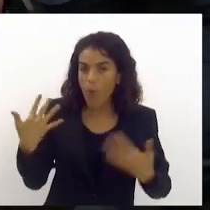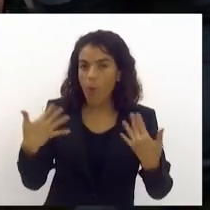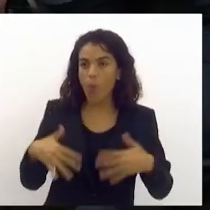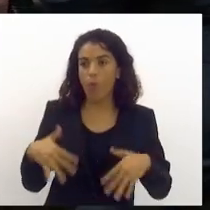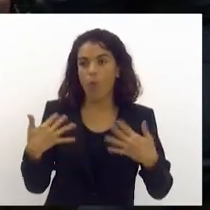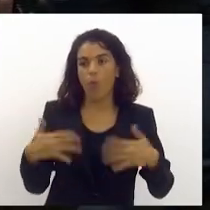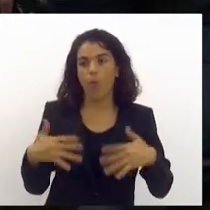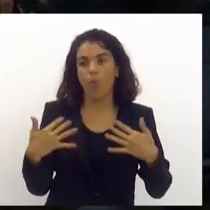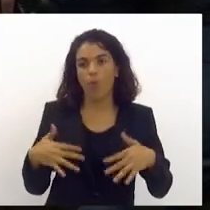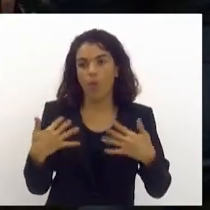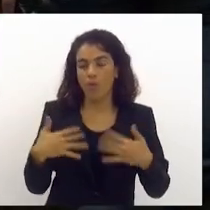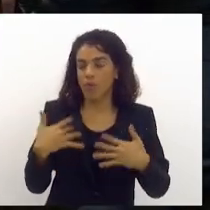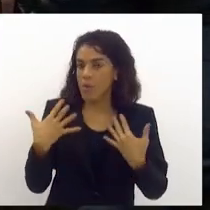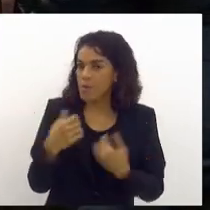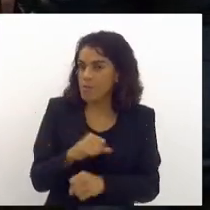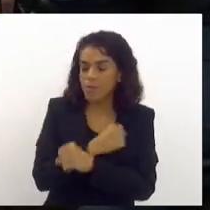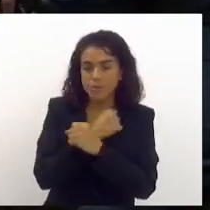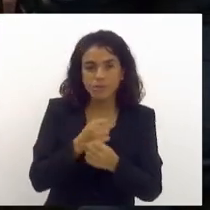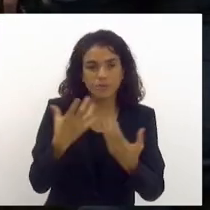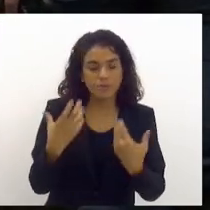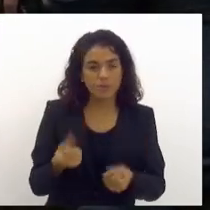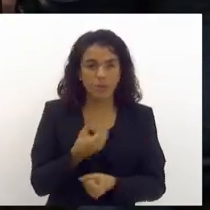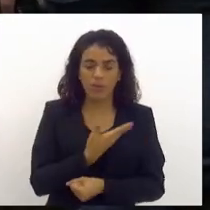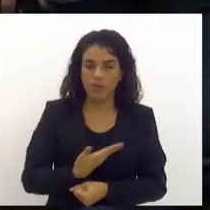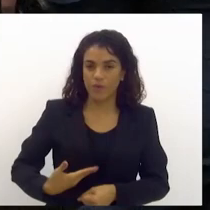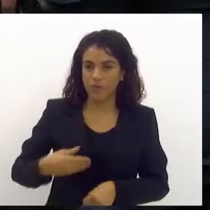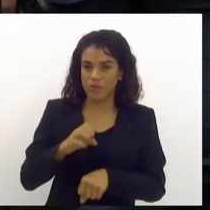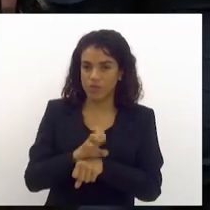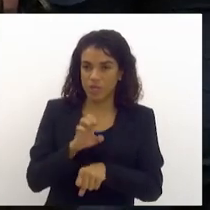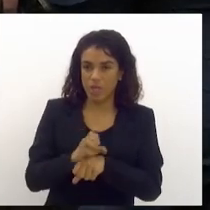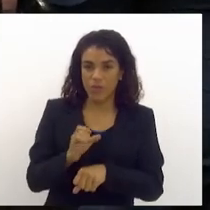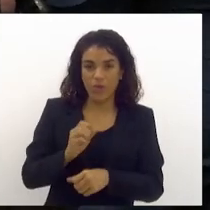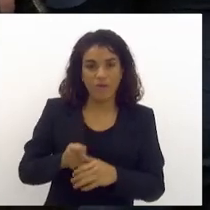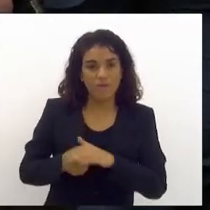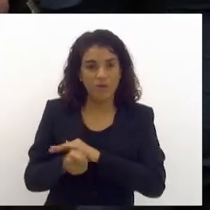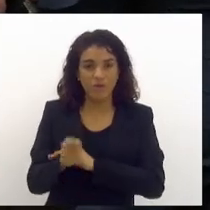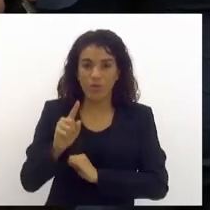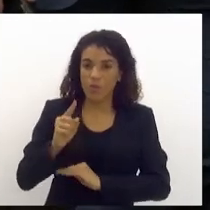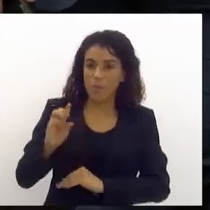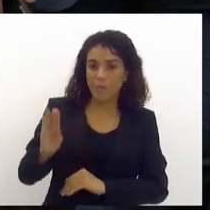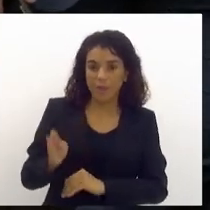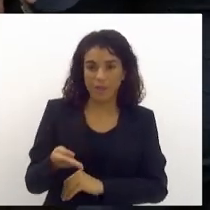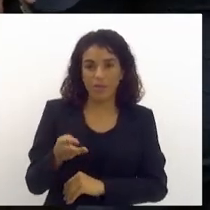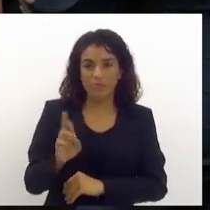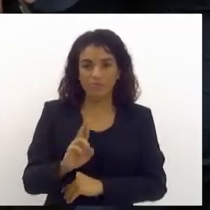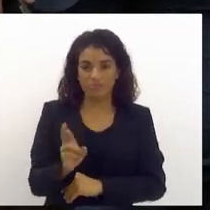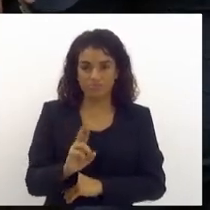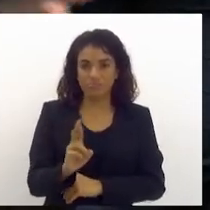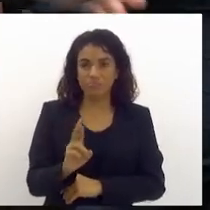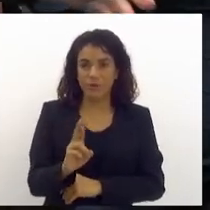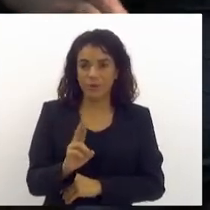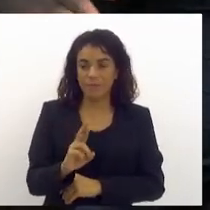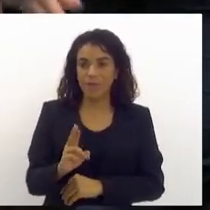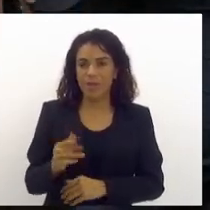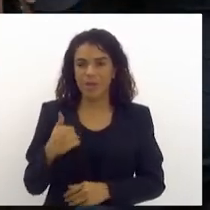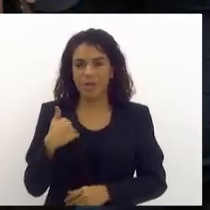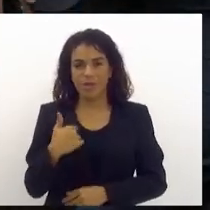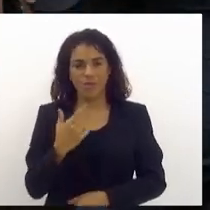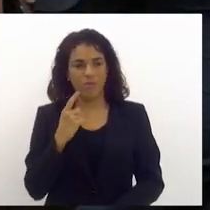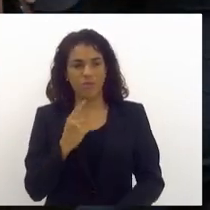população. Inaceitável. O governo do estado tem investido quase R$1 bilhão na cidade de Campos e eu